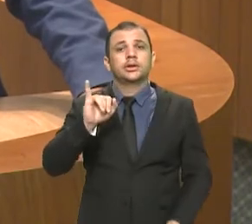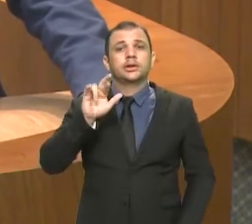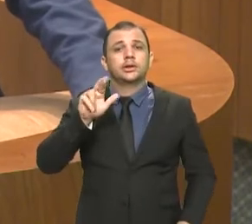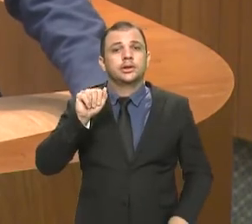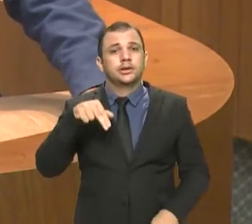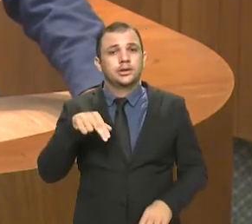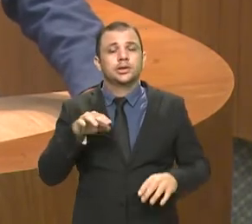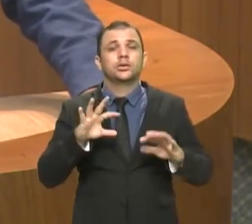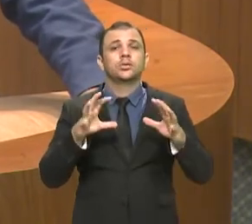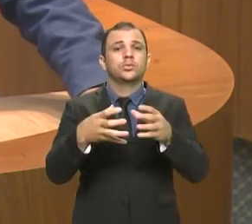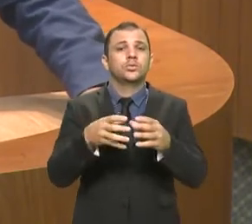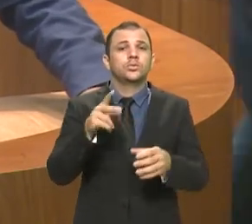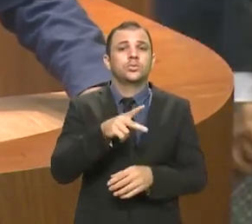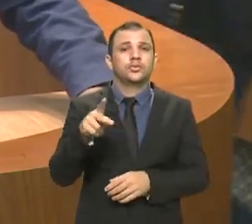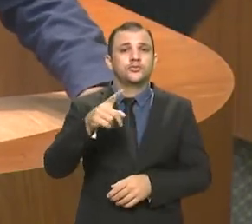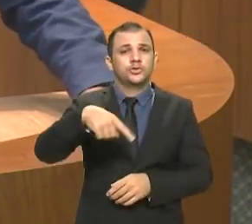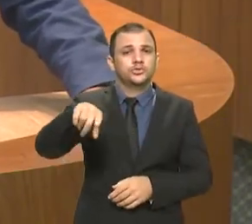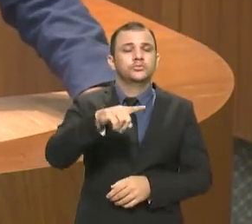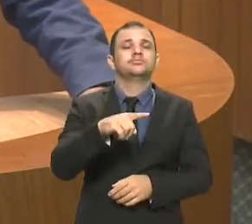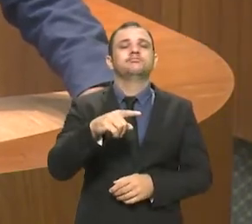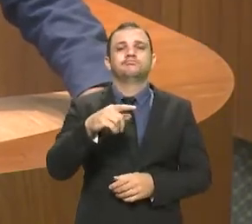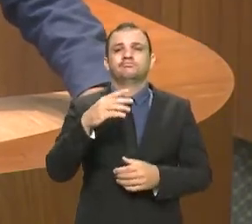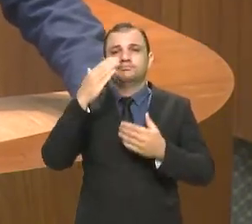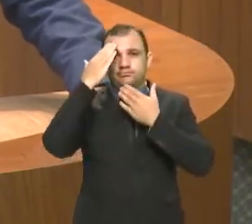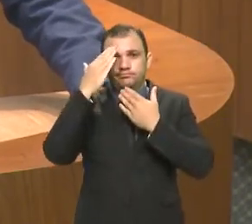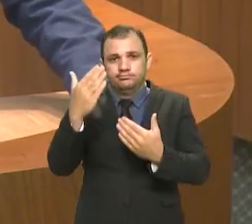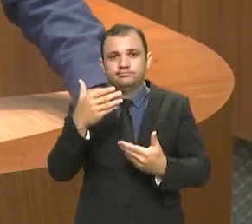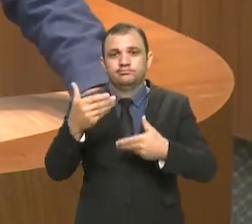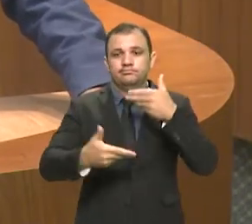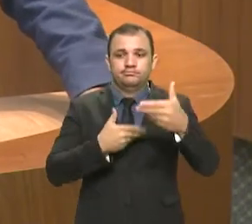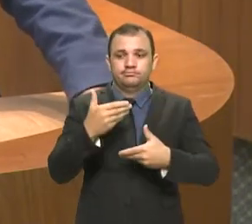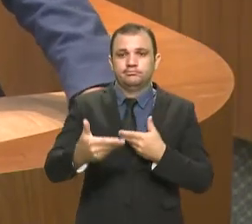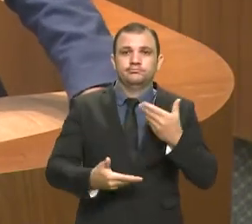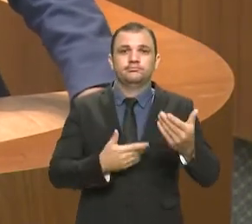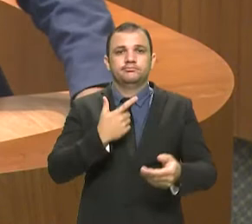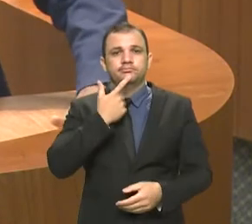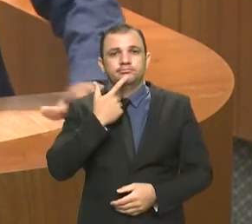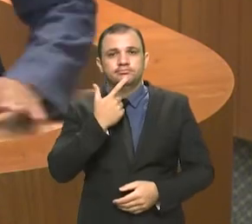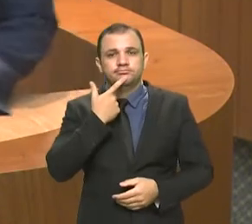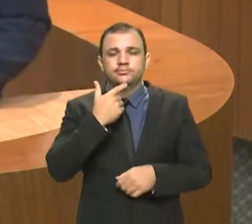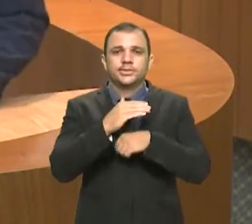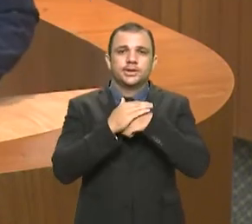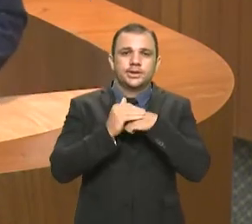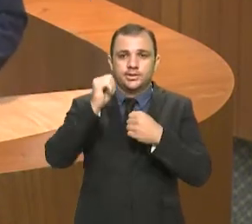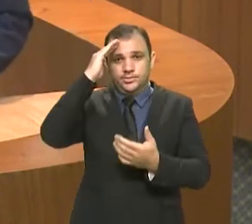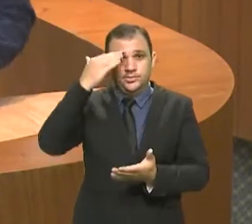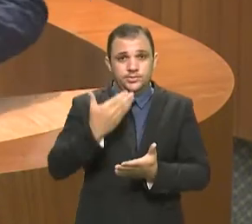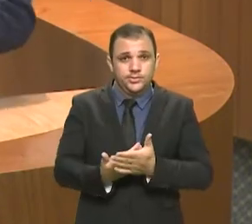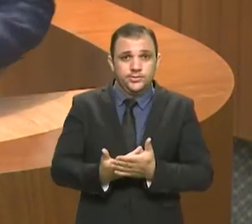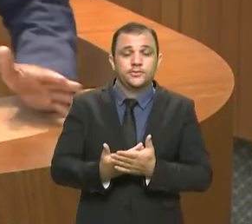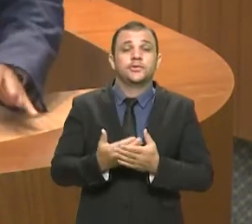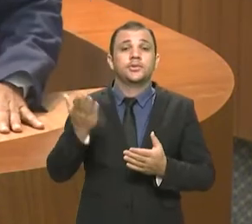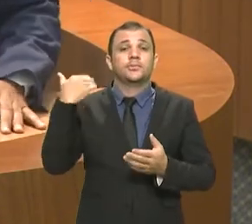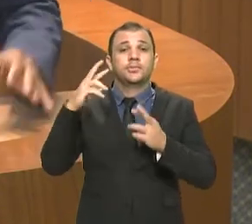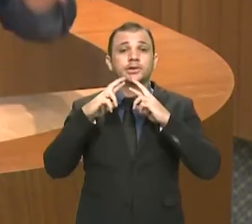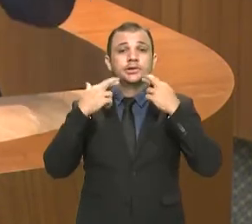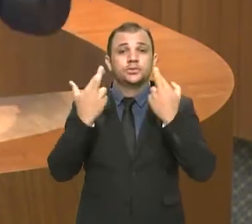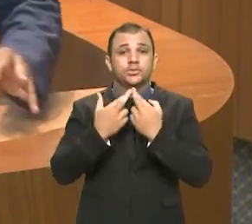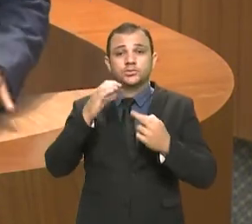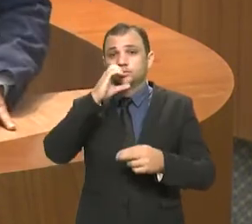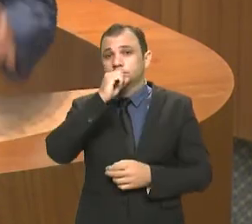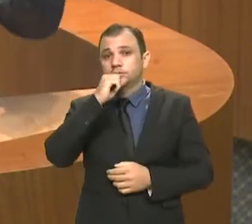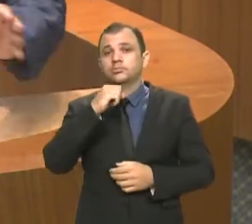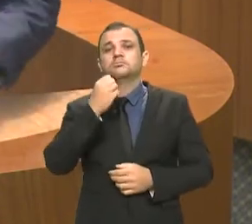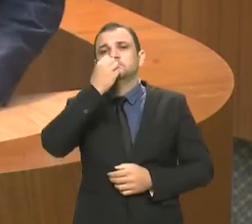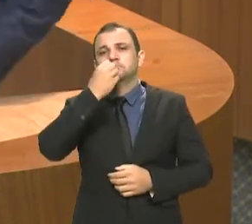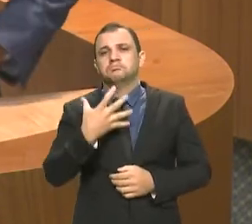vocês, professores. Muito obrigado pela simpatia, pelo carinho, pela confiança. A última reunião que nós fizemos aí no sábado foi muito proveitosa,